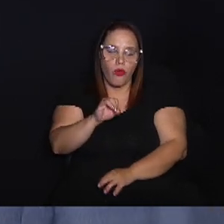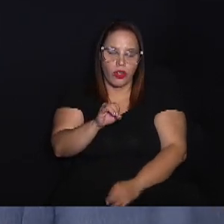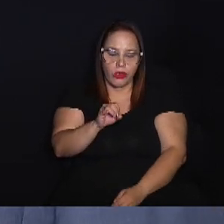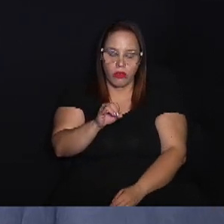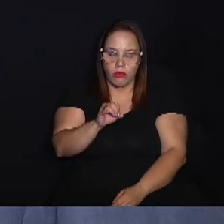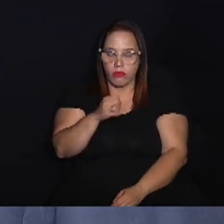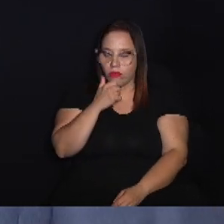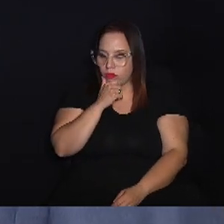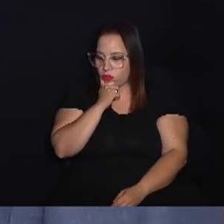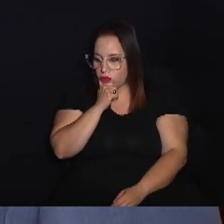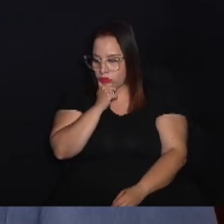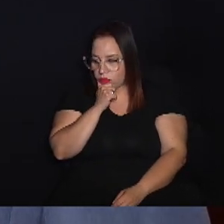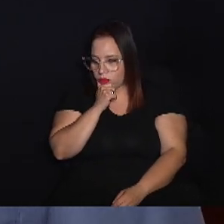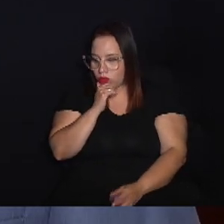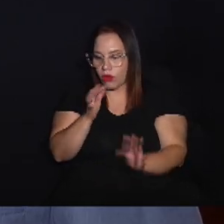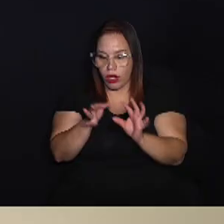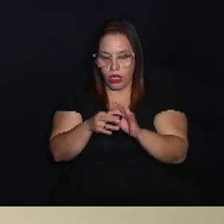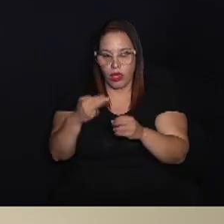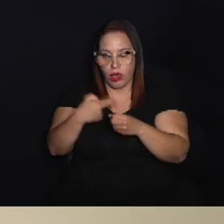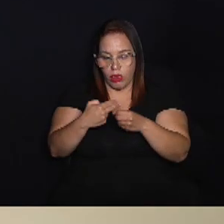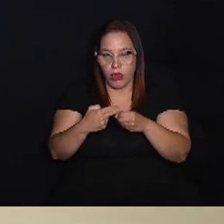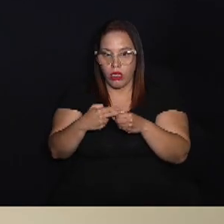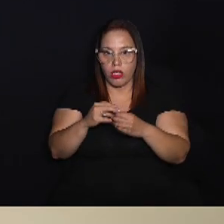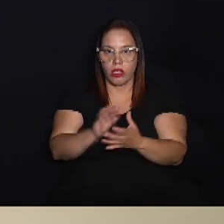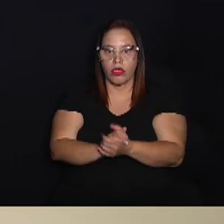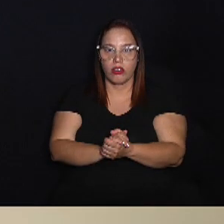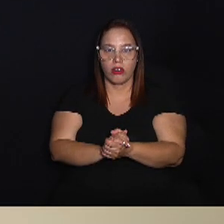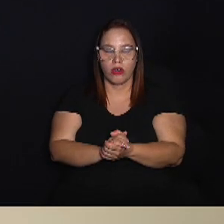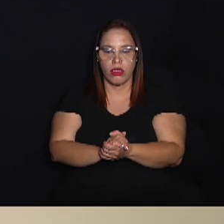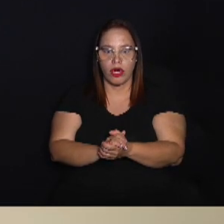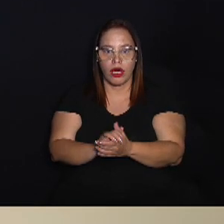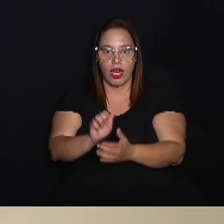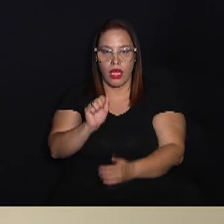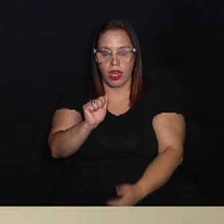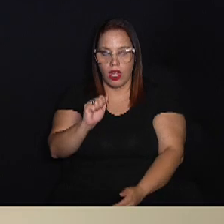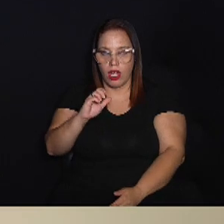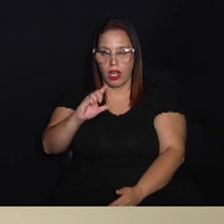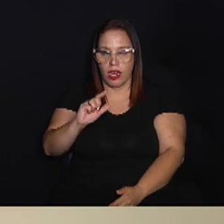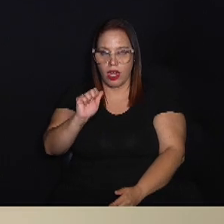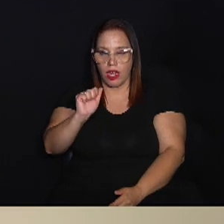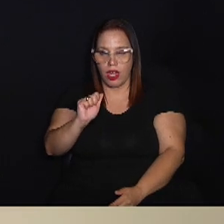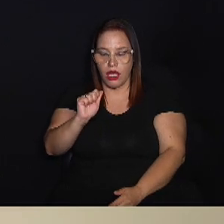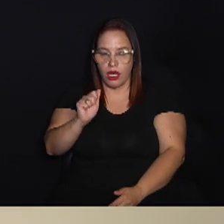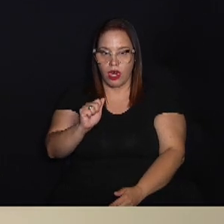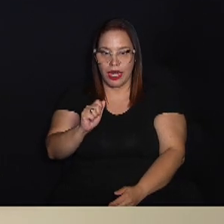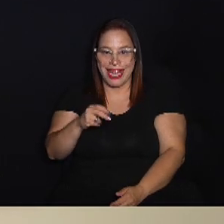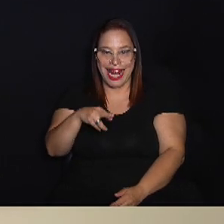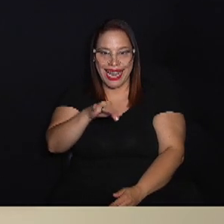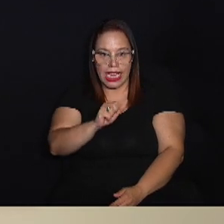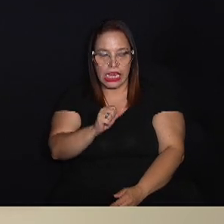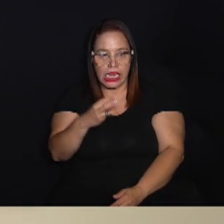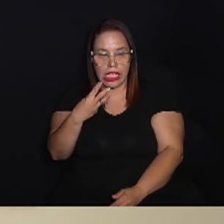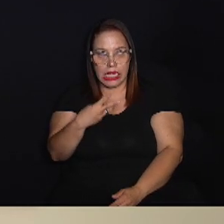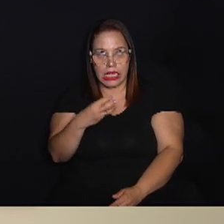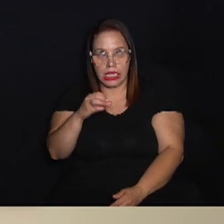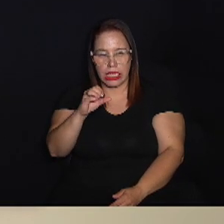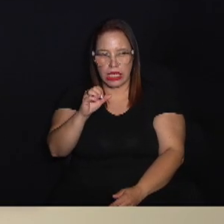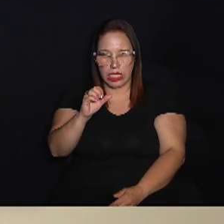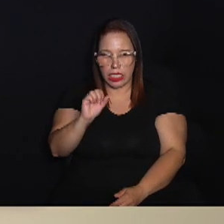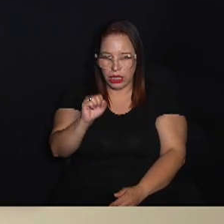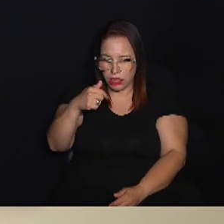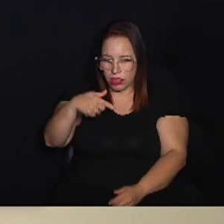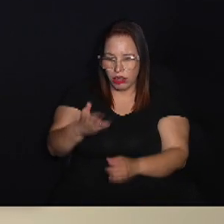Bautista, que é ligado à Unicamp, quase todos. O termo academia teve origem na Grécia, em